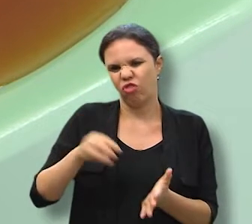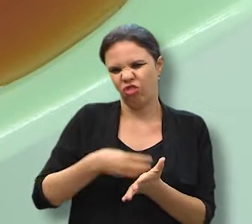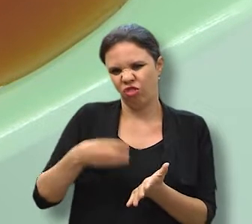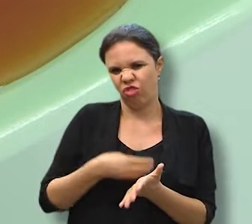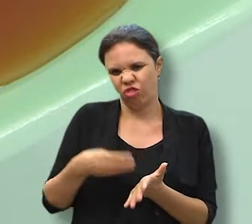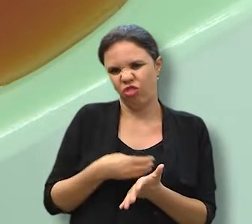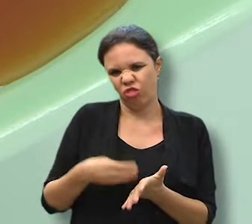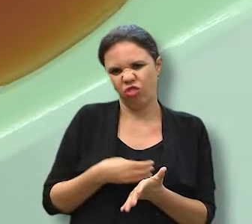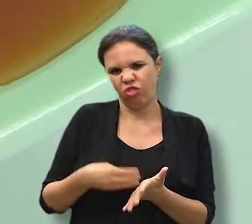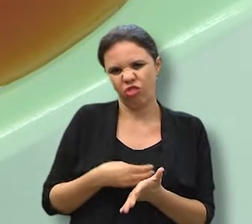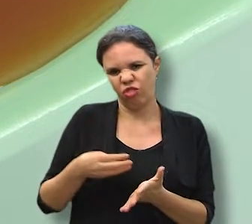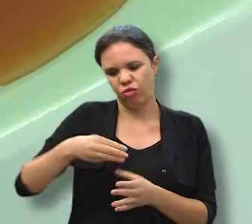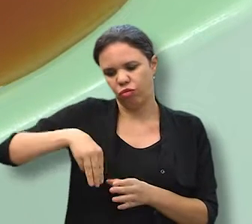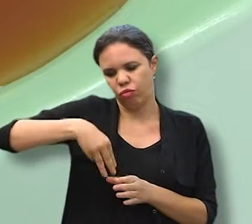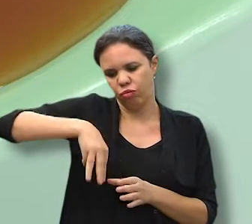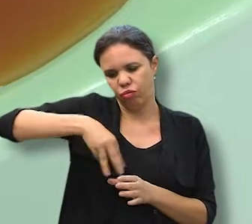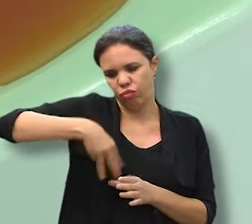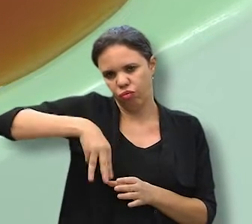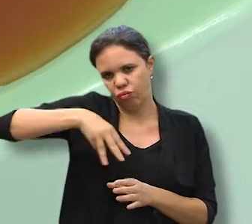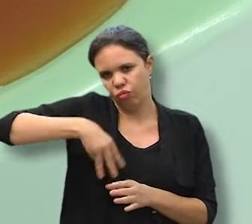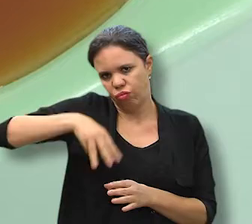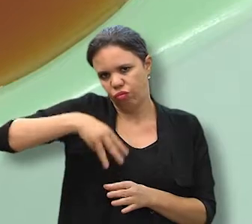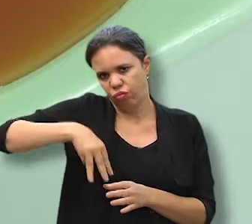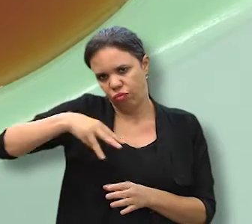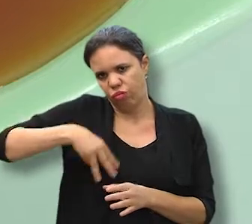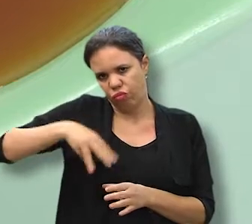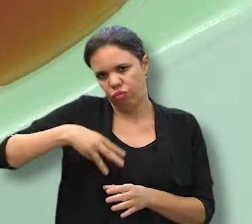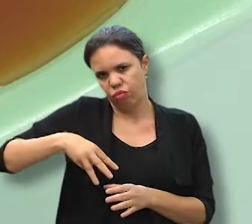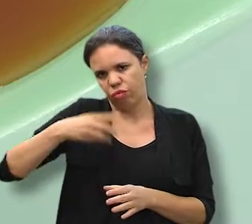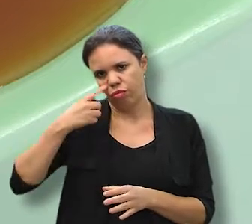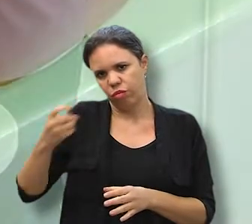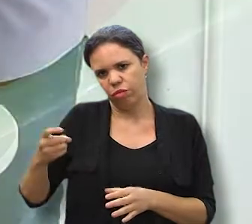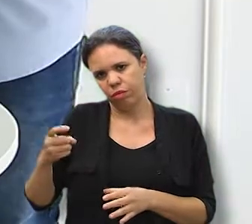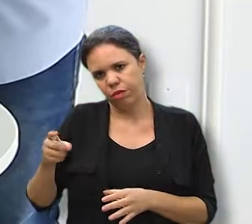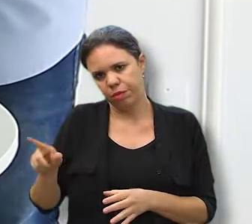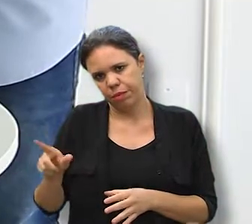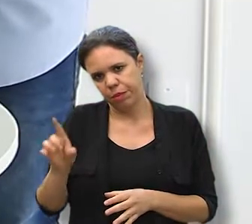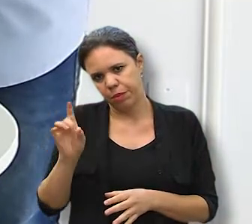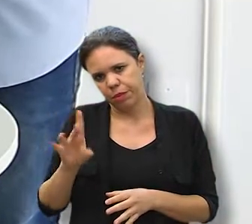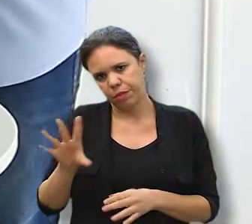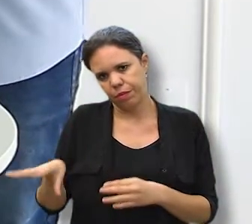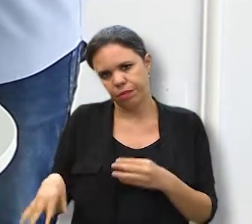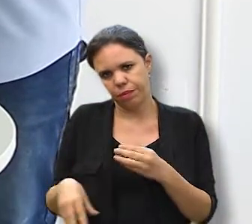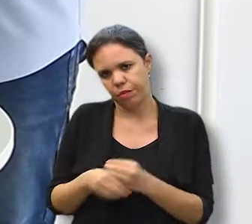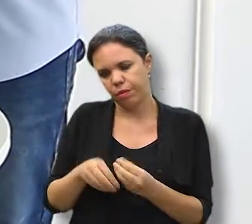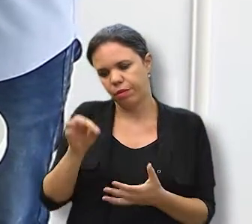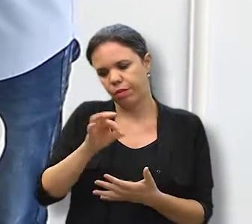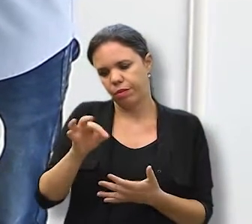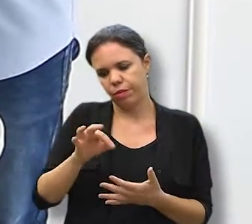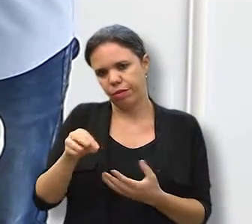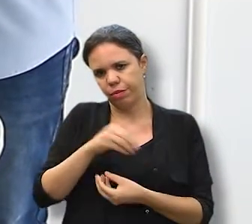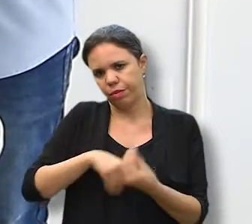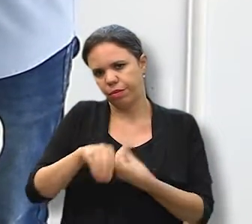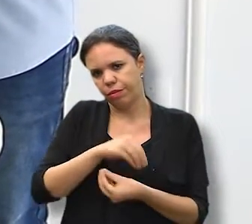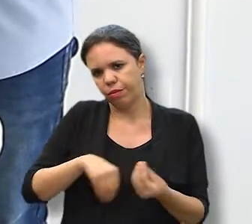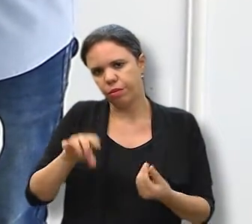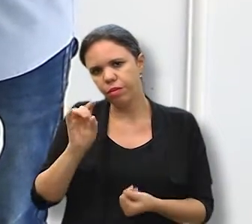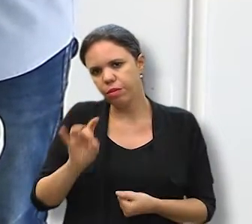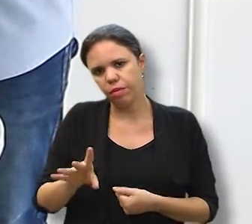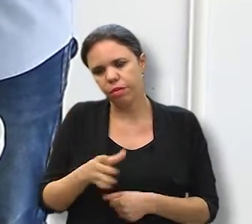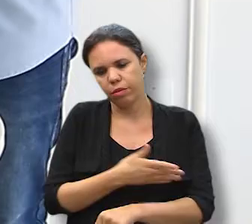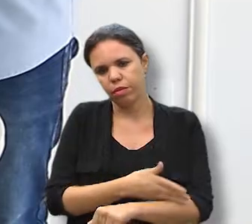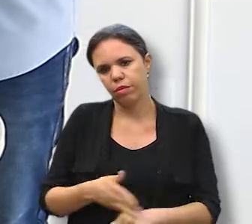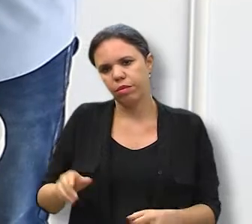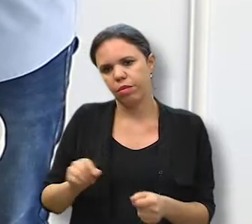não tiver um fouet, ou no fouet mesmo. É, o interessante ali é você só incorporar os ingredientes. Isso. Eu